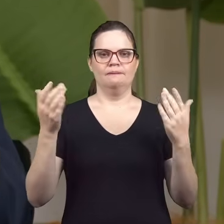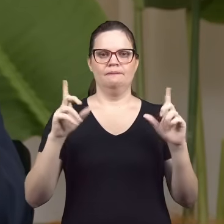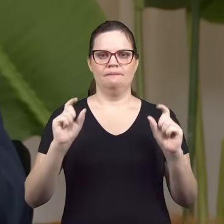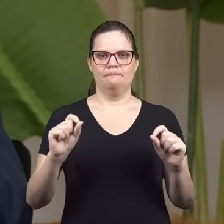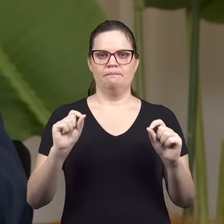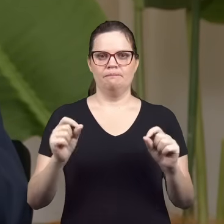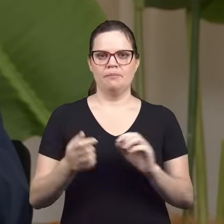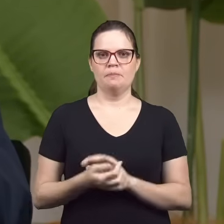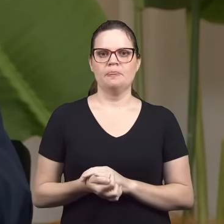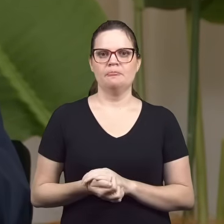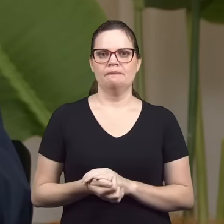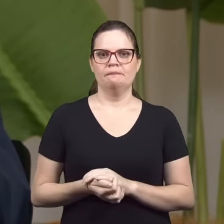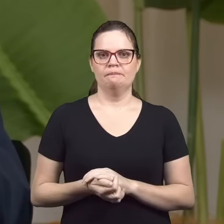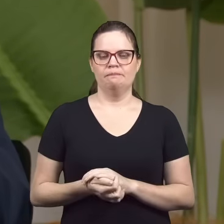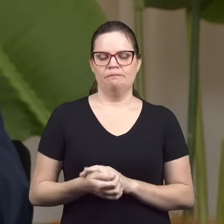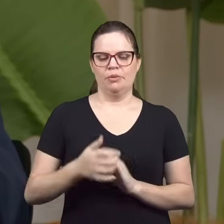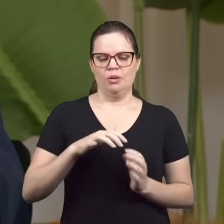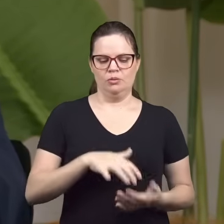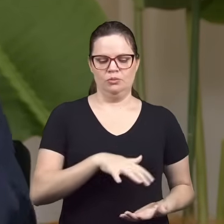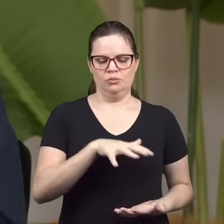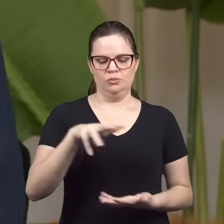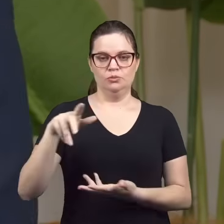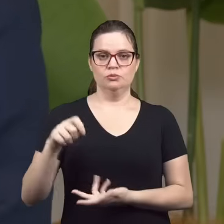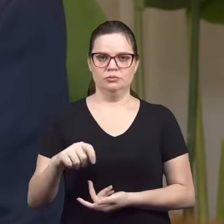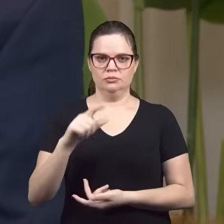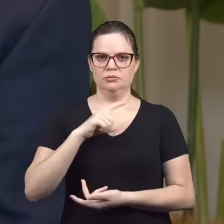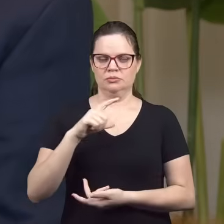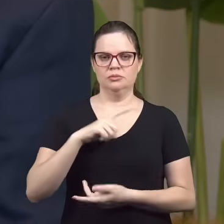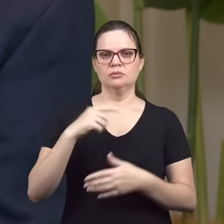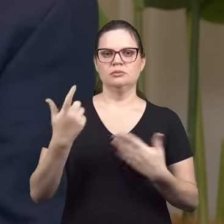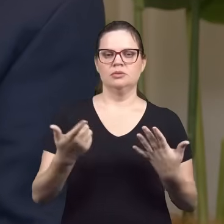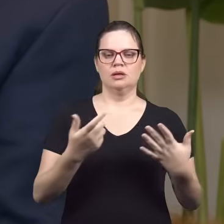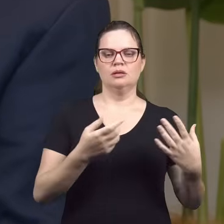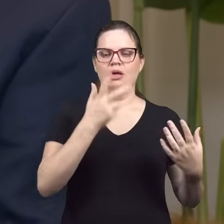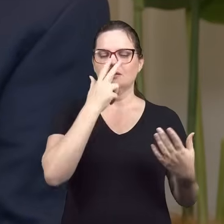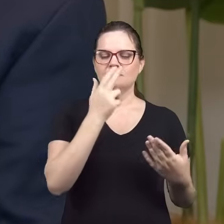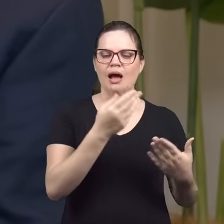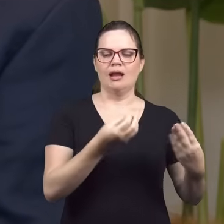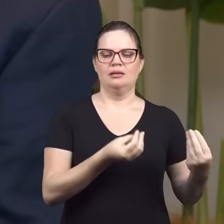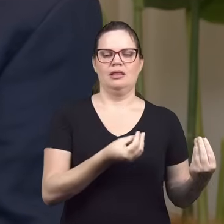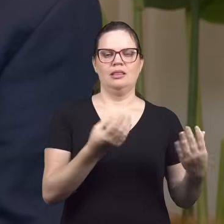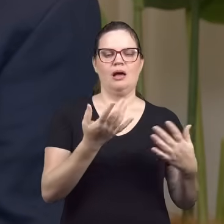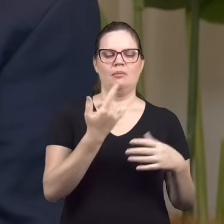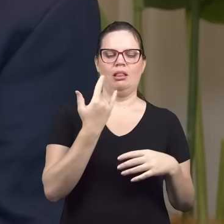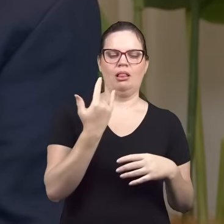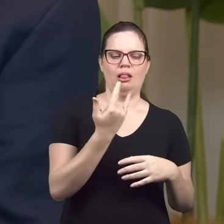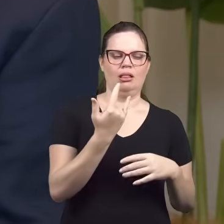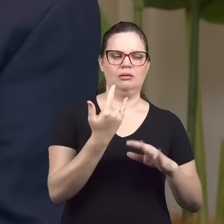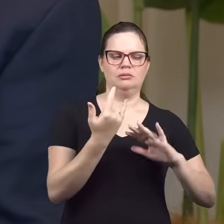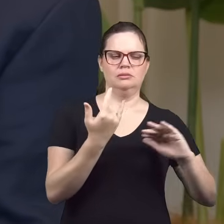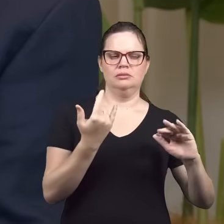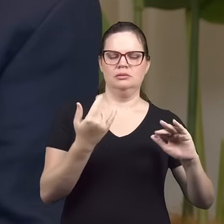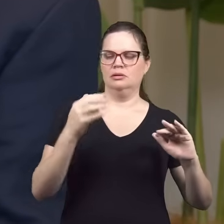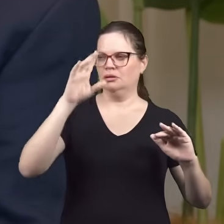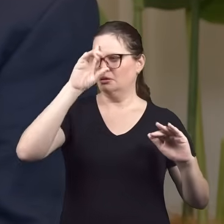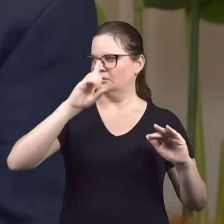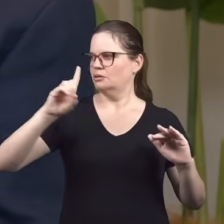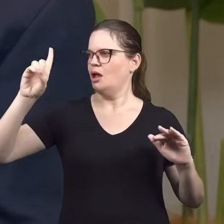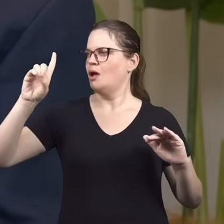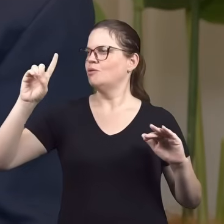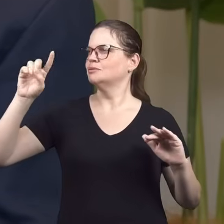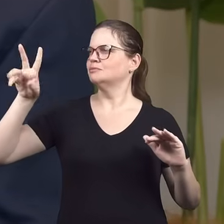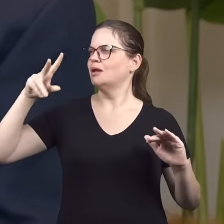mundo e suas ofertas e a recompensa que Deus tem. Não é verdade? A recompensa que o Senhor